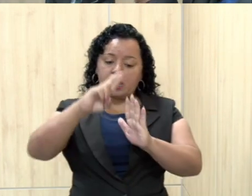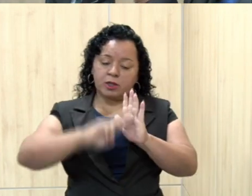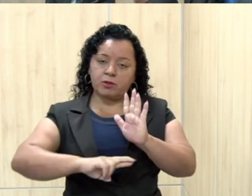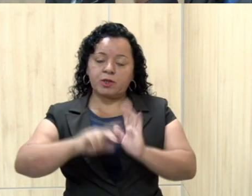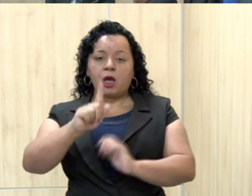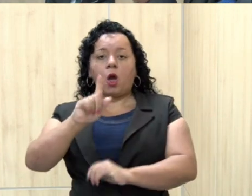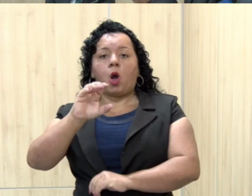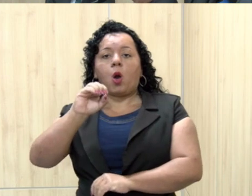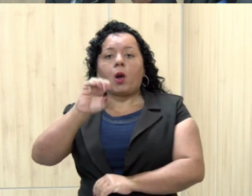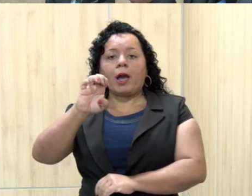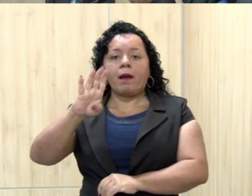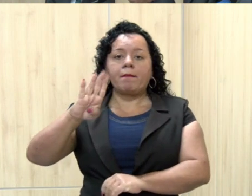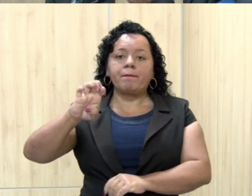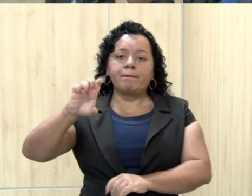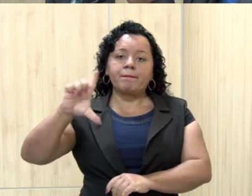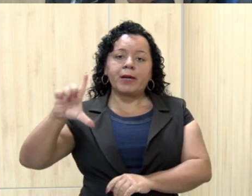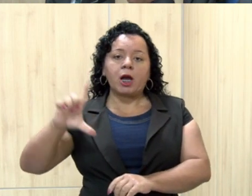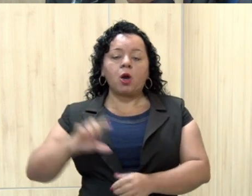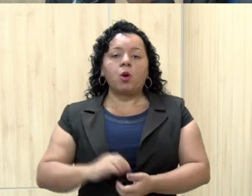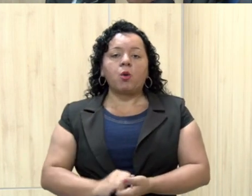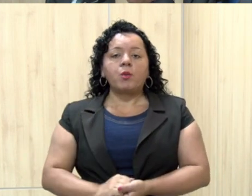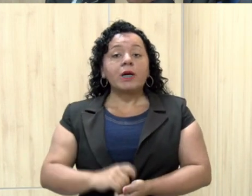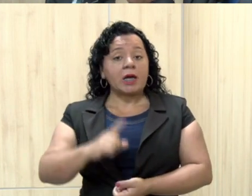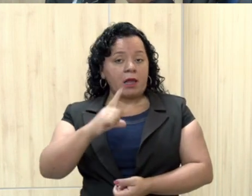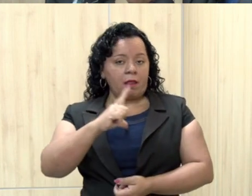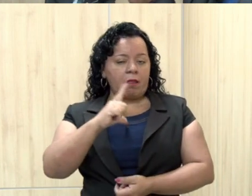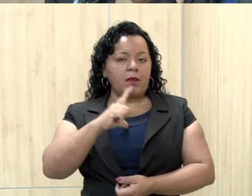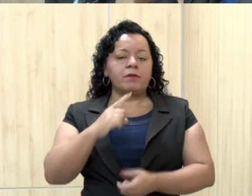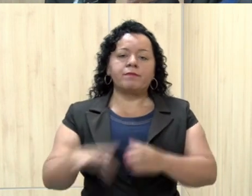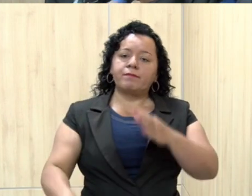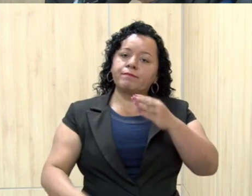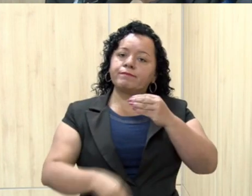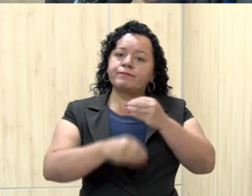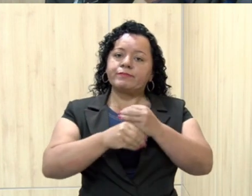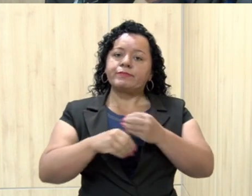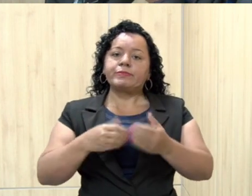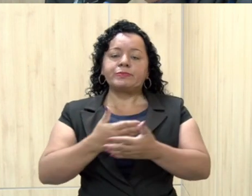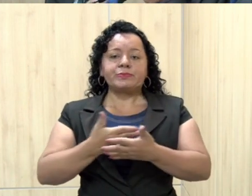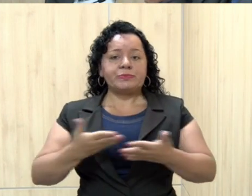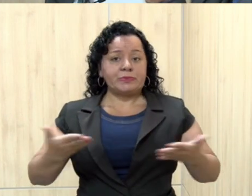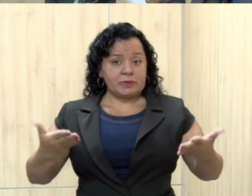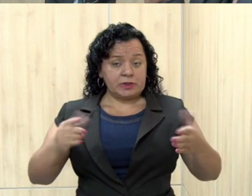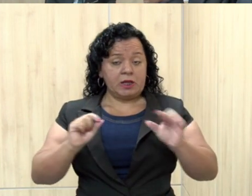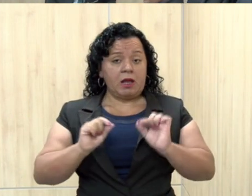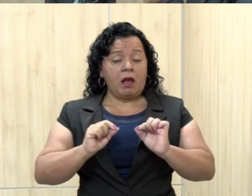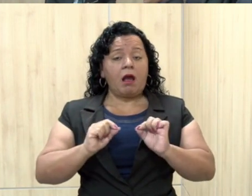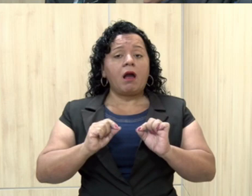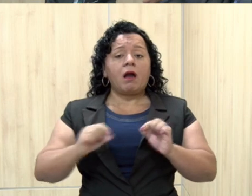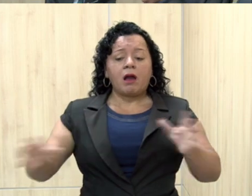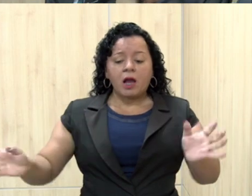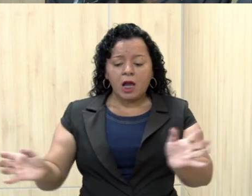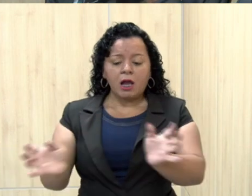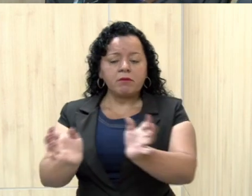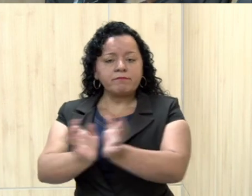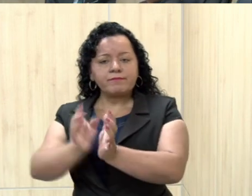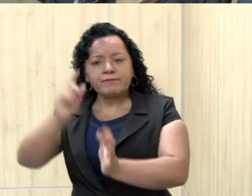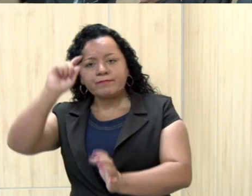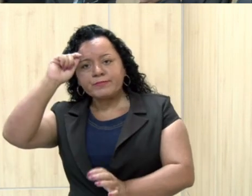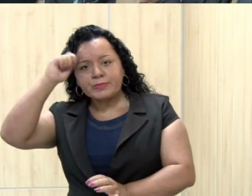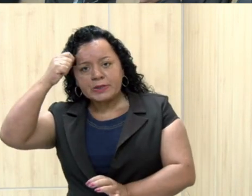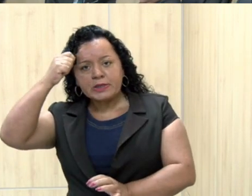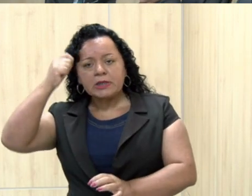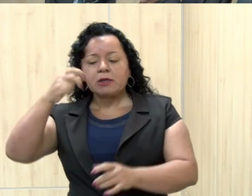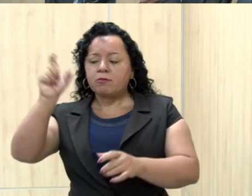o parecer tem emenda dispõe sobre a reserva as negras e aos negros e no mínimo 20%